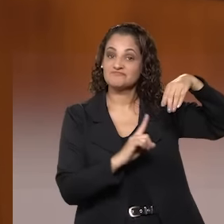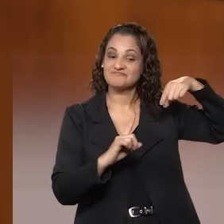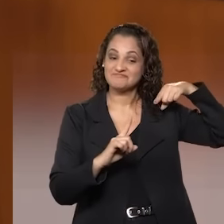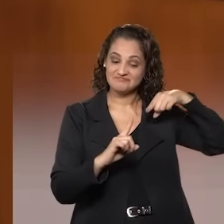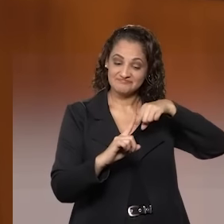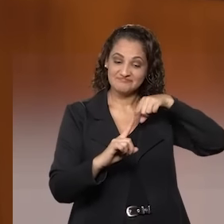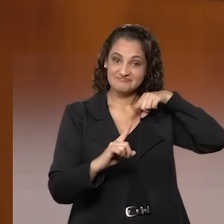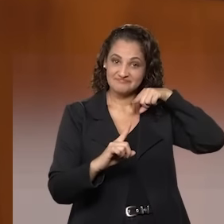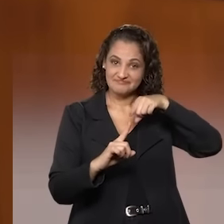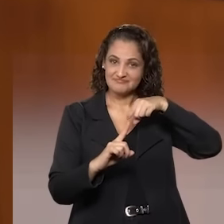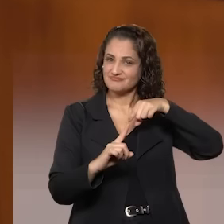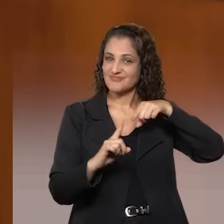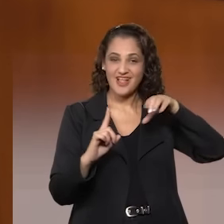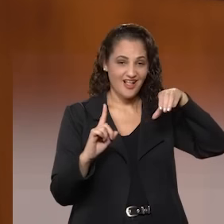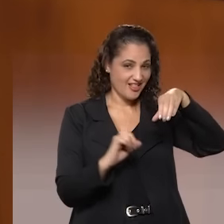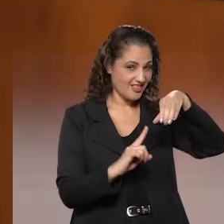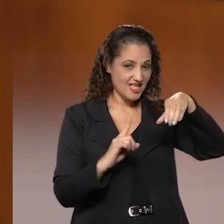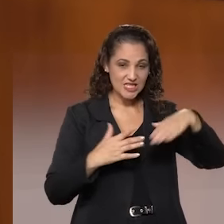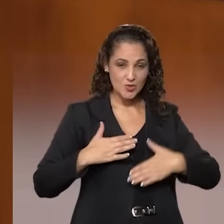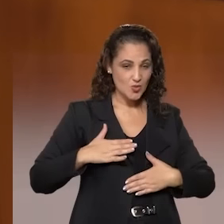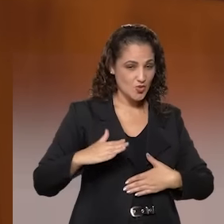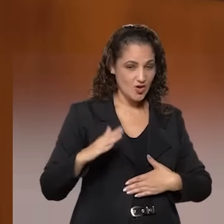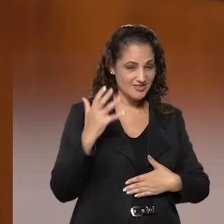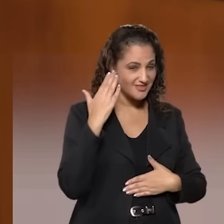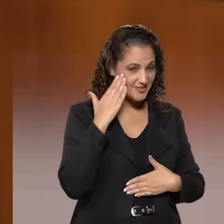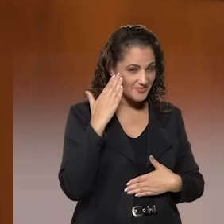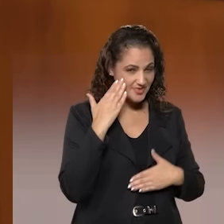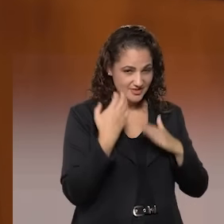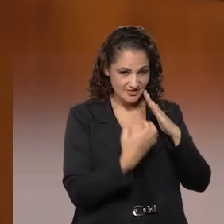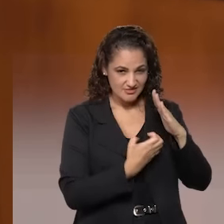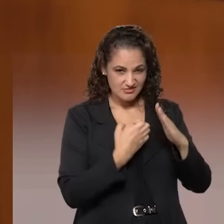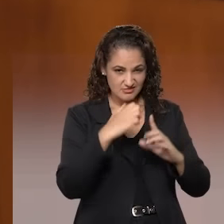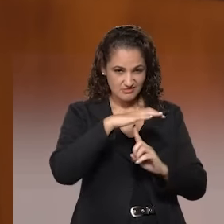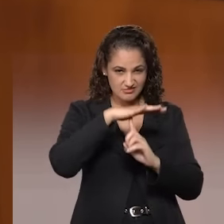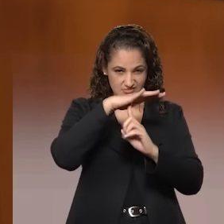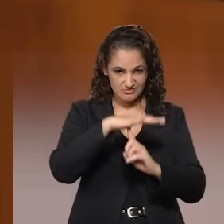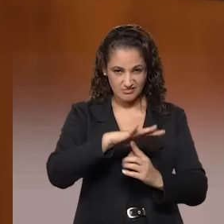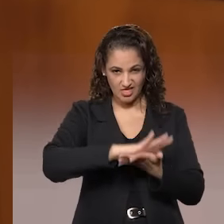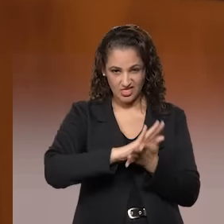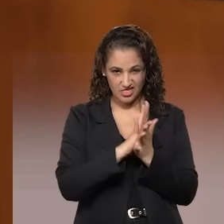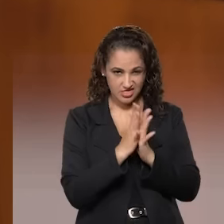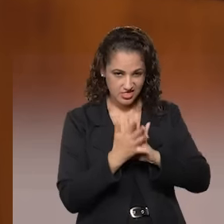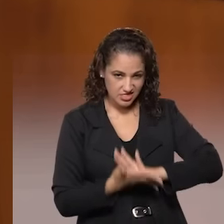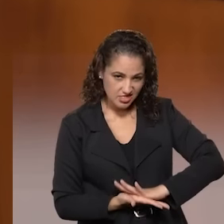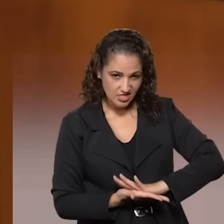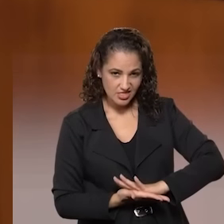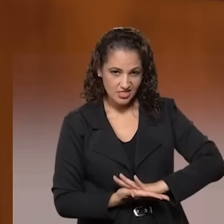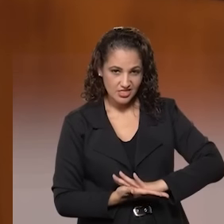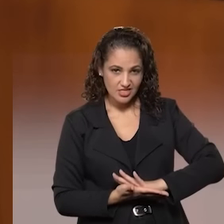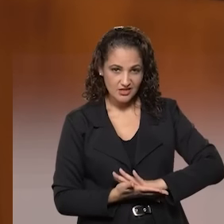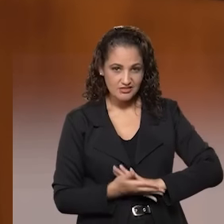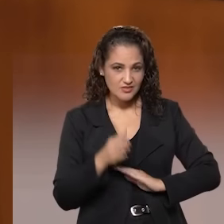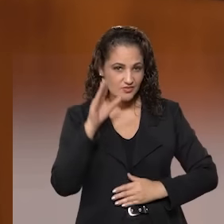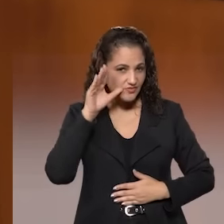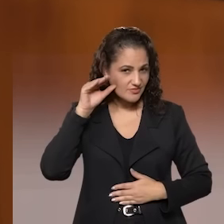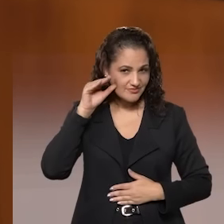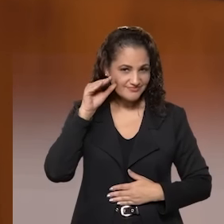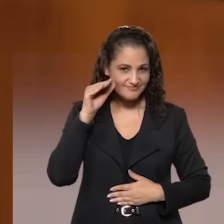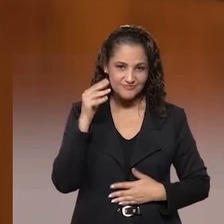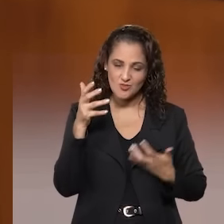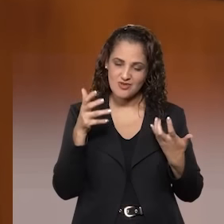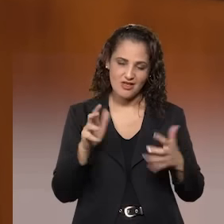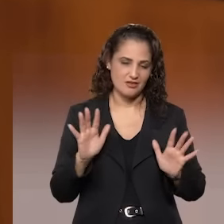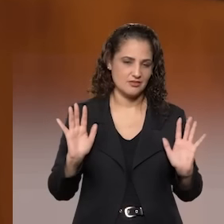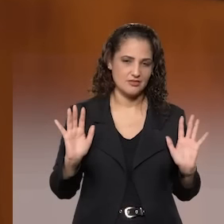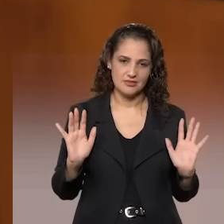empresas maltratam discriminam os seus colaboradores isso realmente faz com que as pessoas se afastem